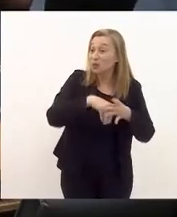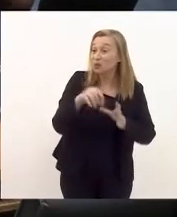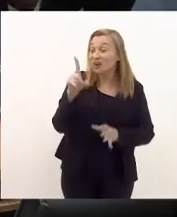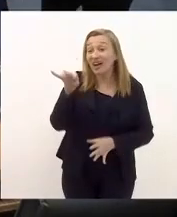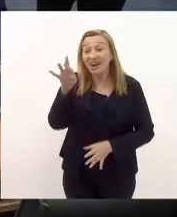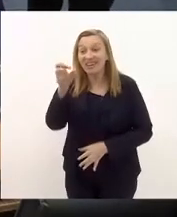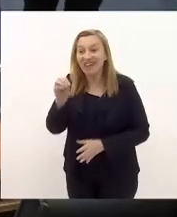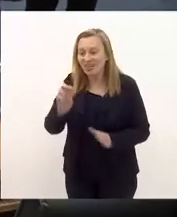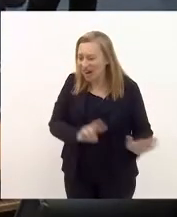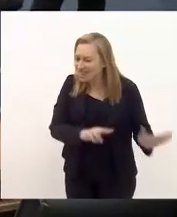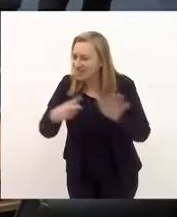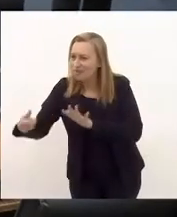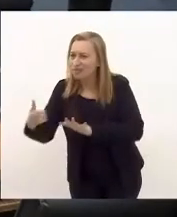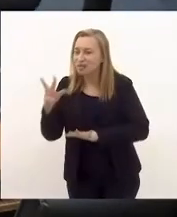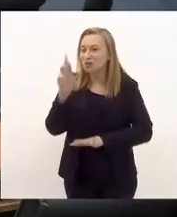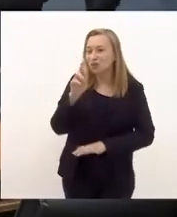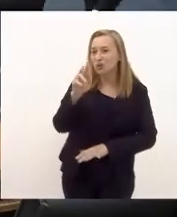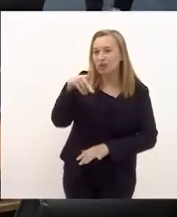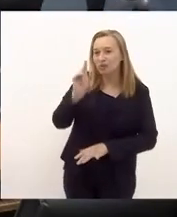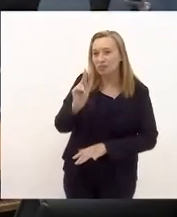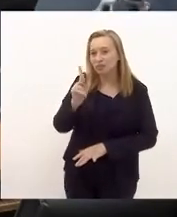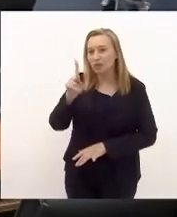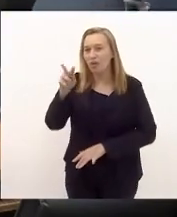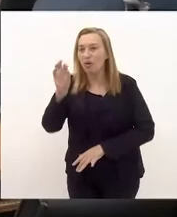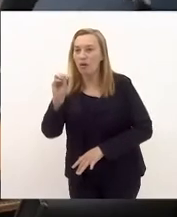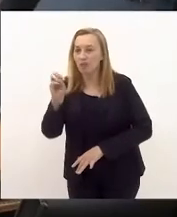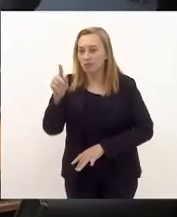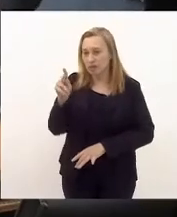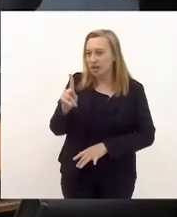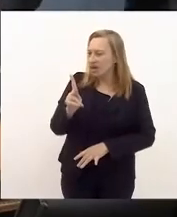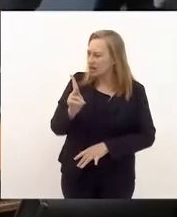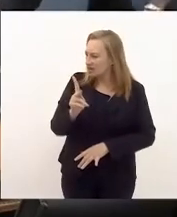a Semana do Hip Hop.